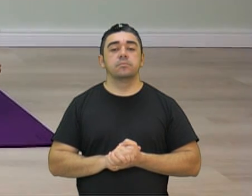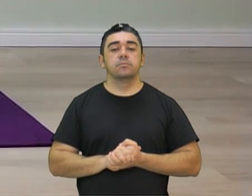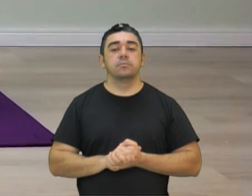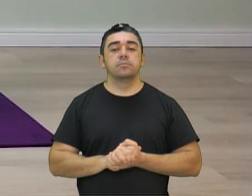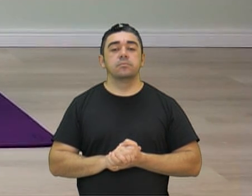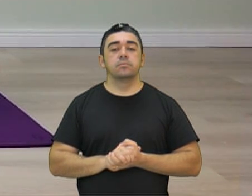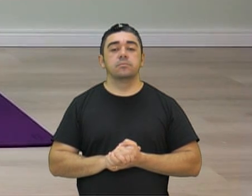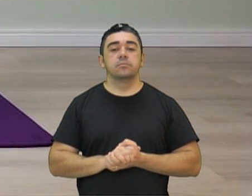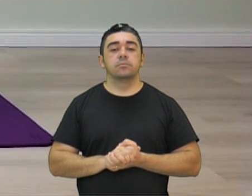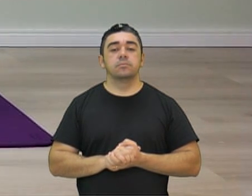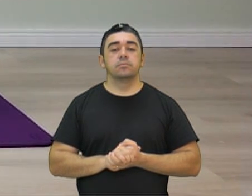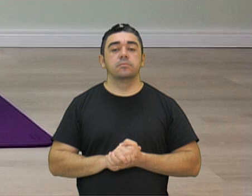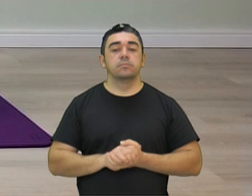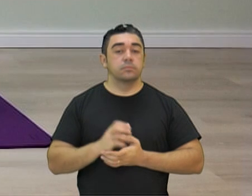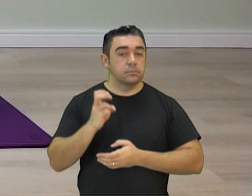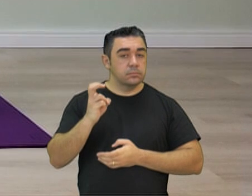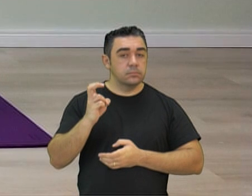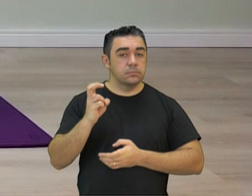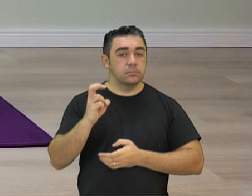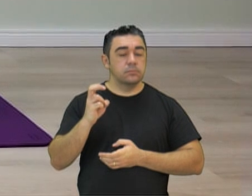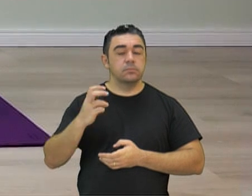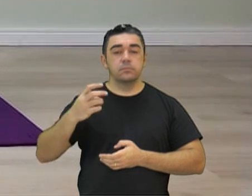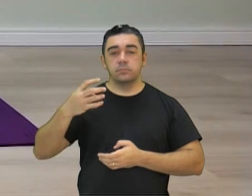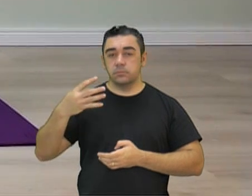Contagem. 5,